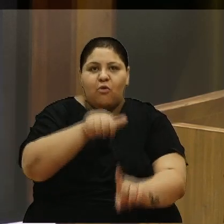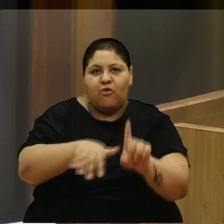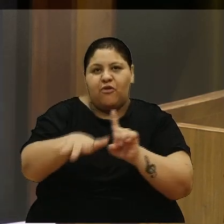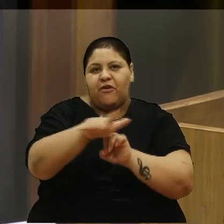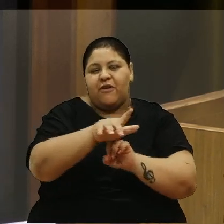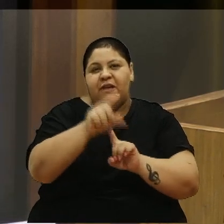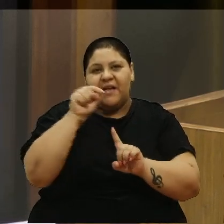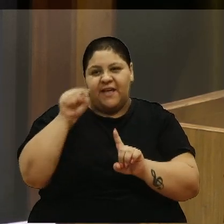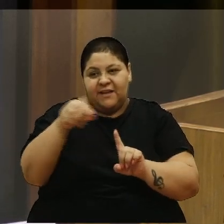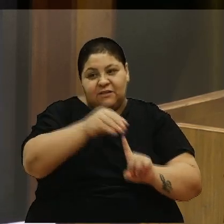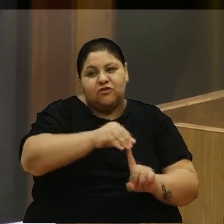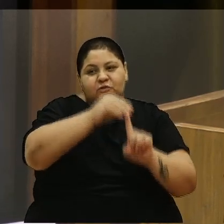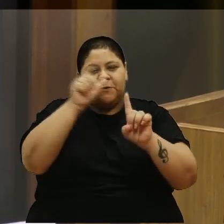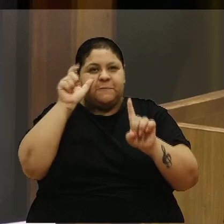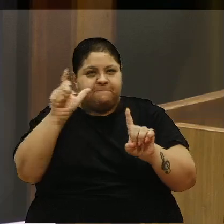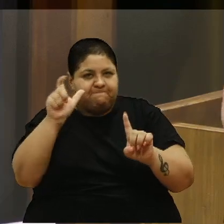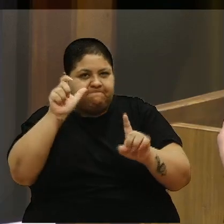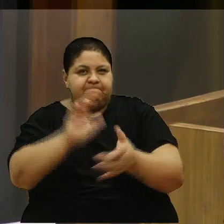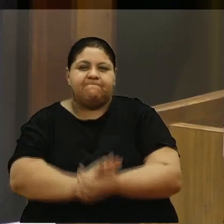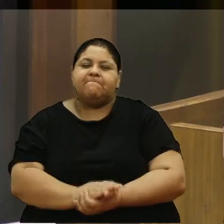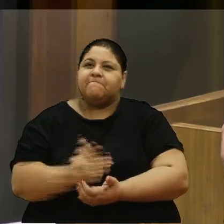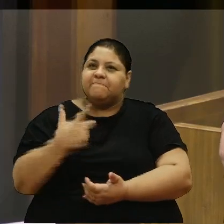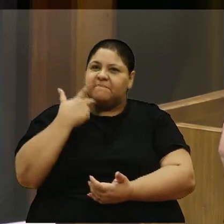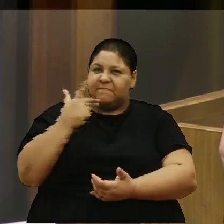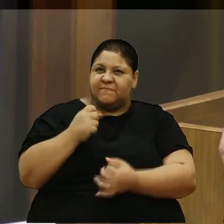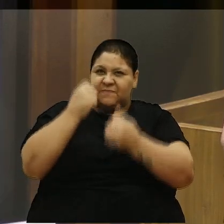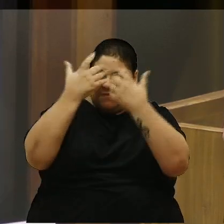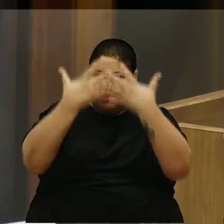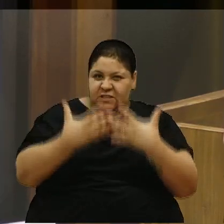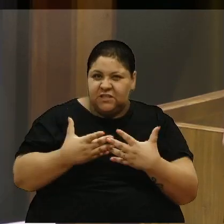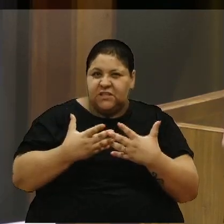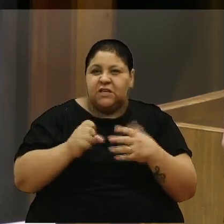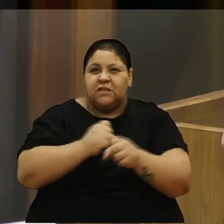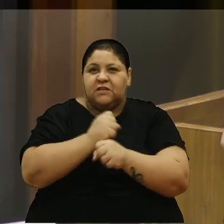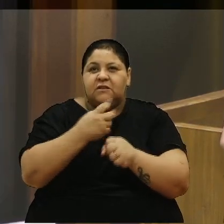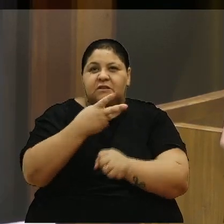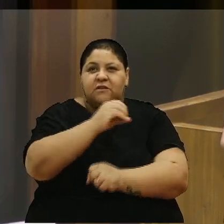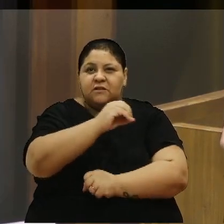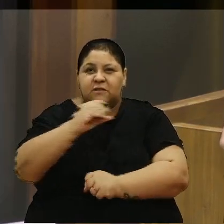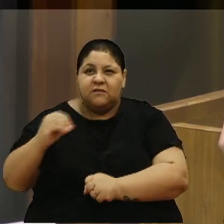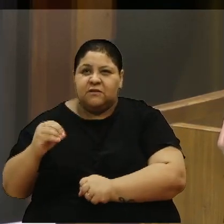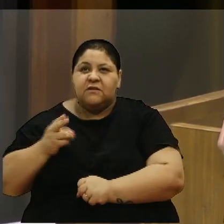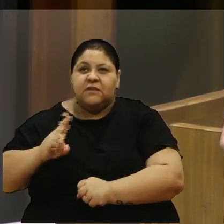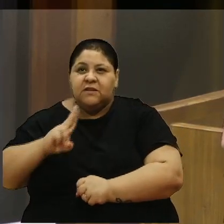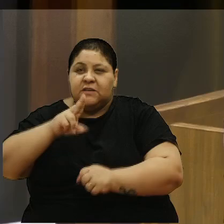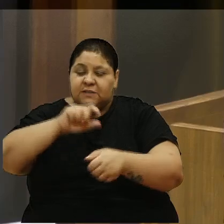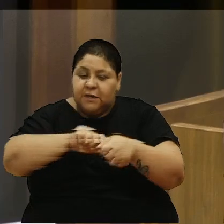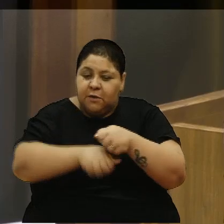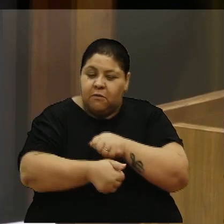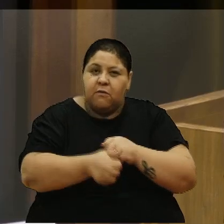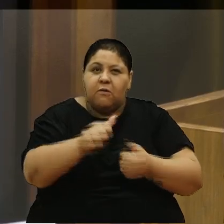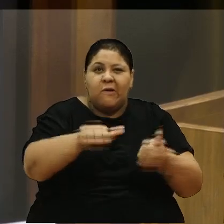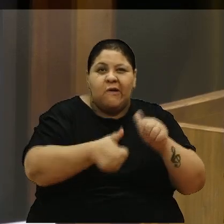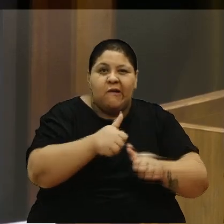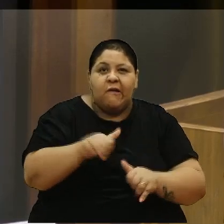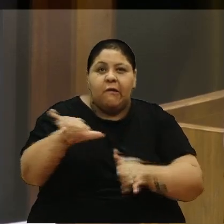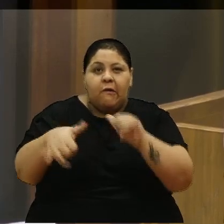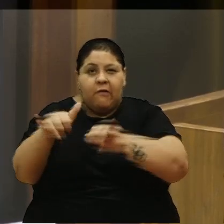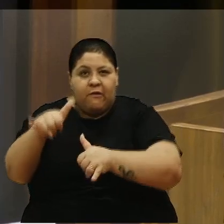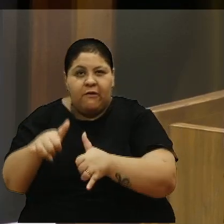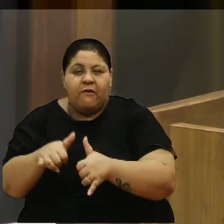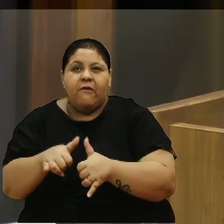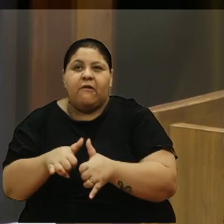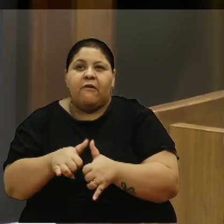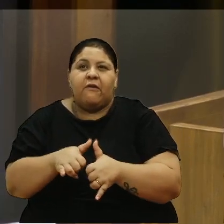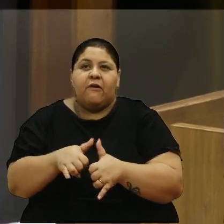interesses nossos. Falar um pouquinho, né, dos anos 2000, agora nós sempre tivemos muito investimento em qualidade, em laboratórios, e o novo